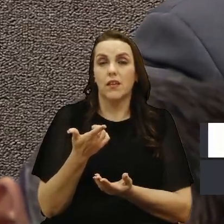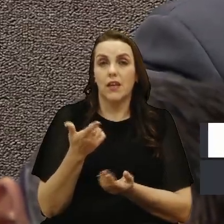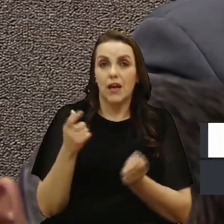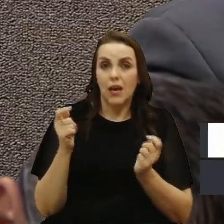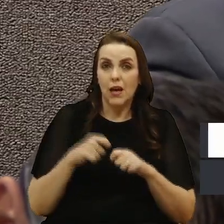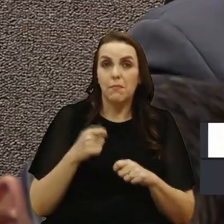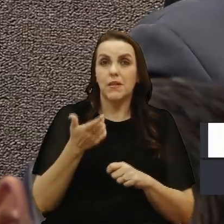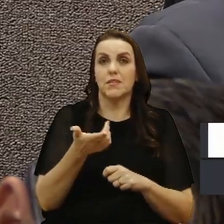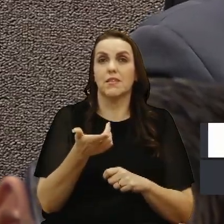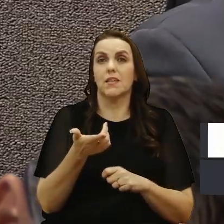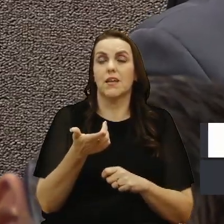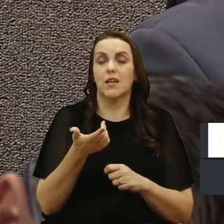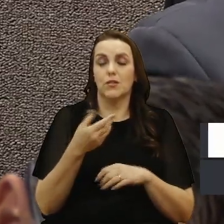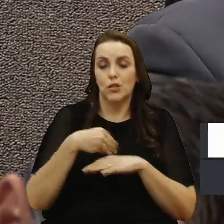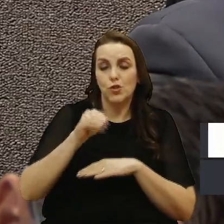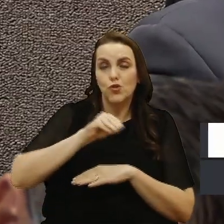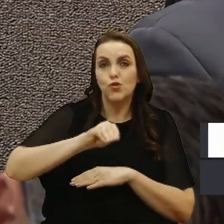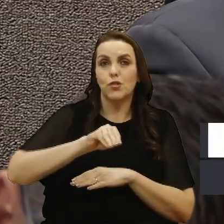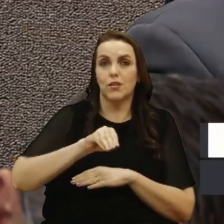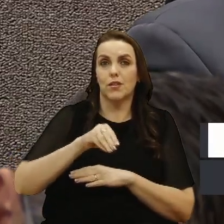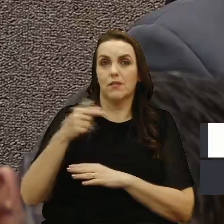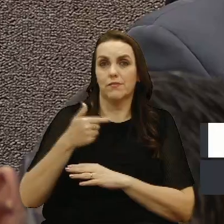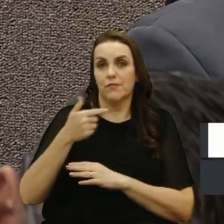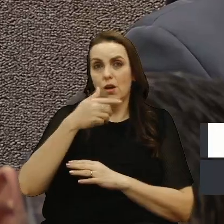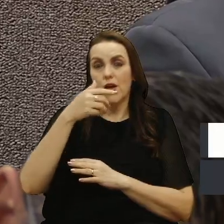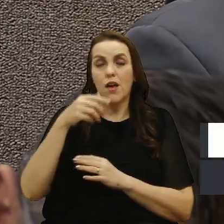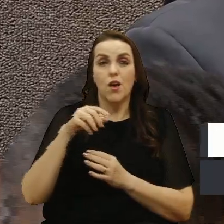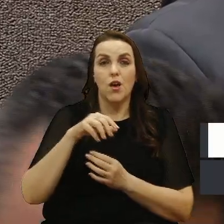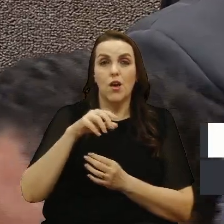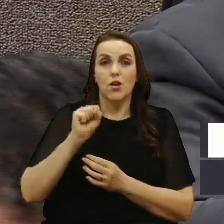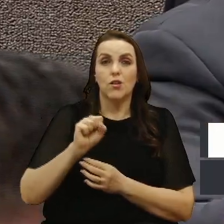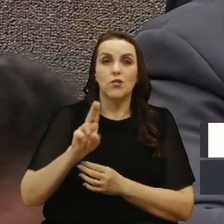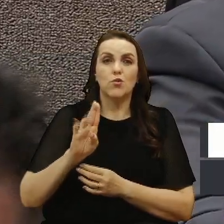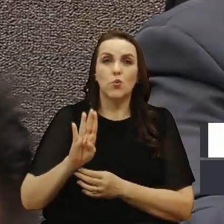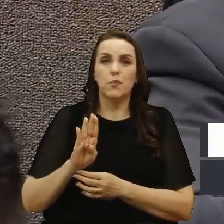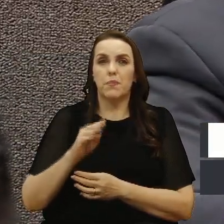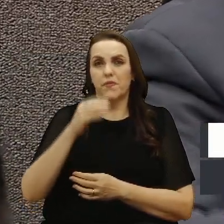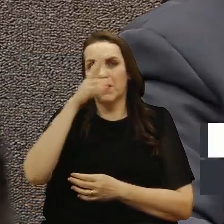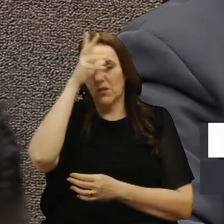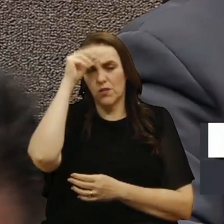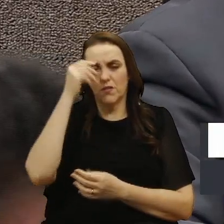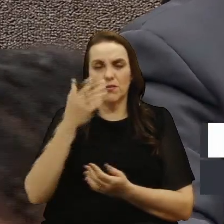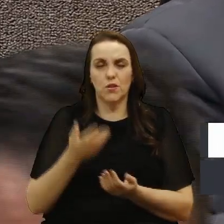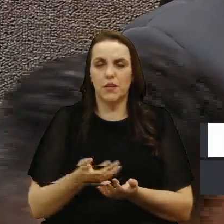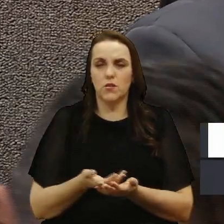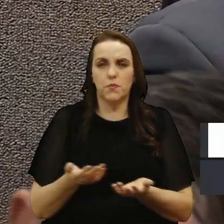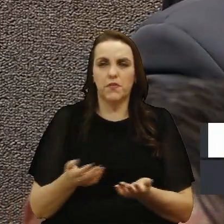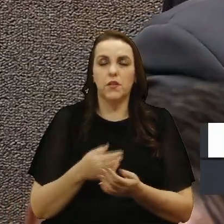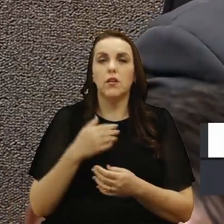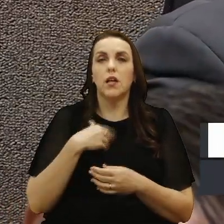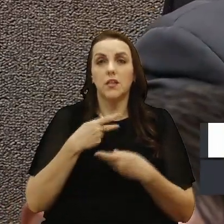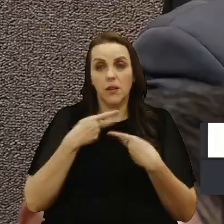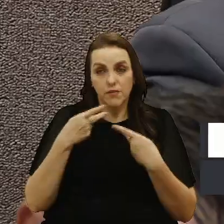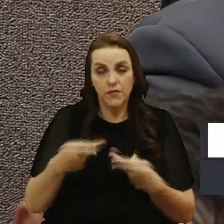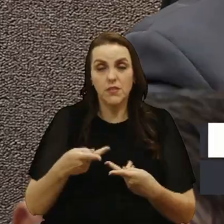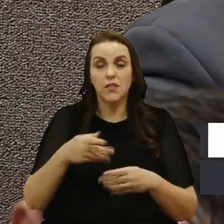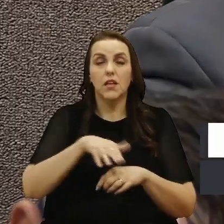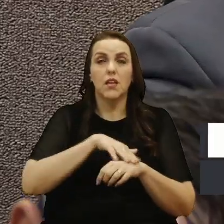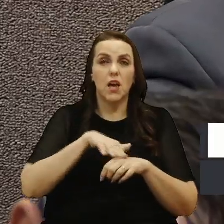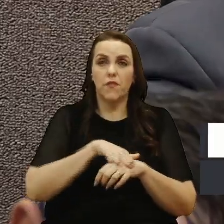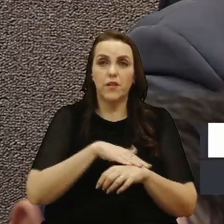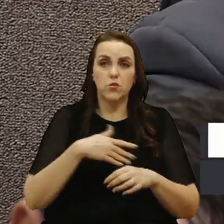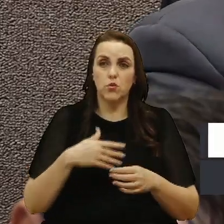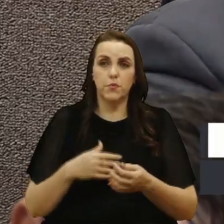capacidade de indicar o subprefeito, não pode ser dessa forma. Ela tem que visitar o Vidromar, conversar com